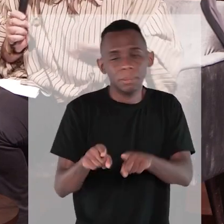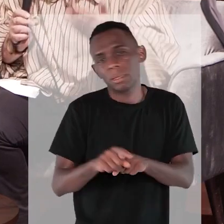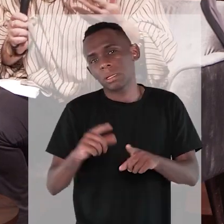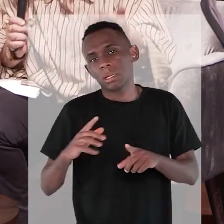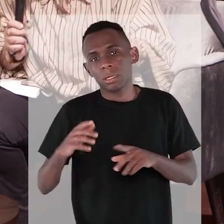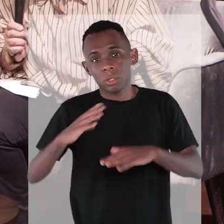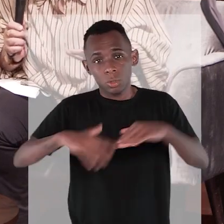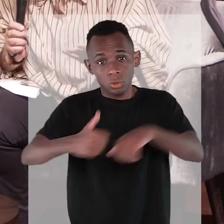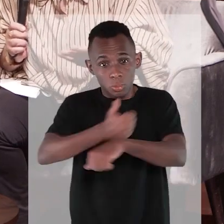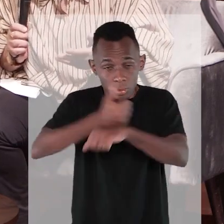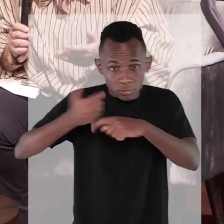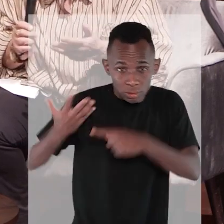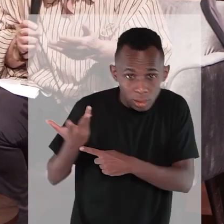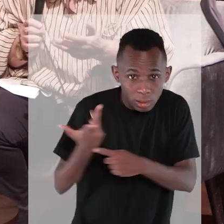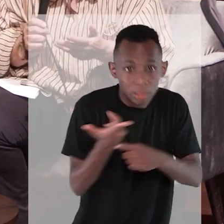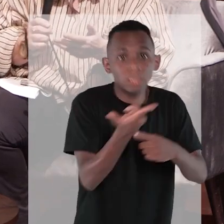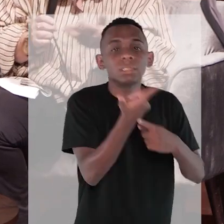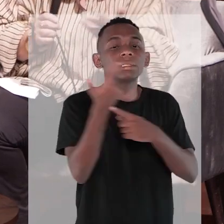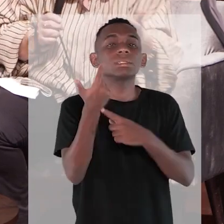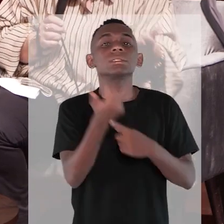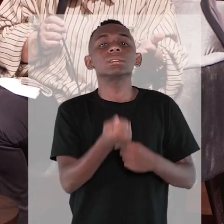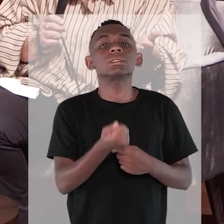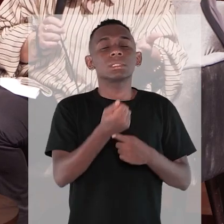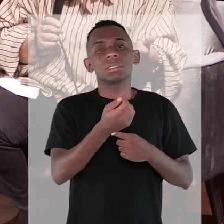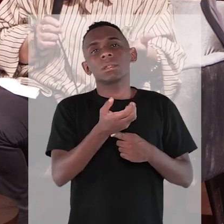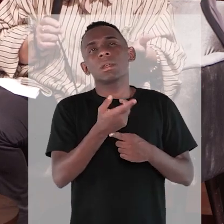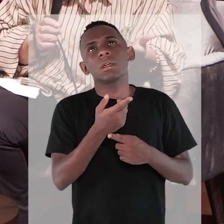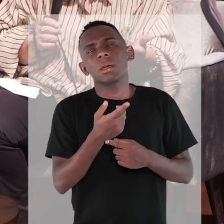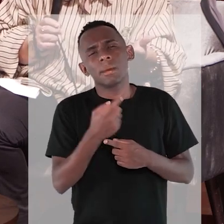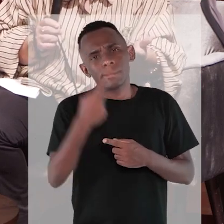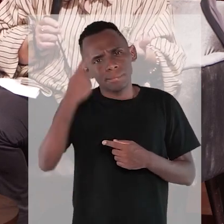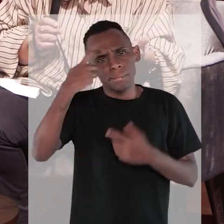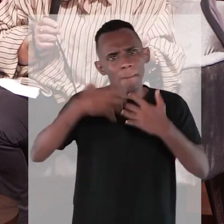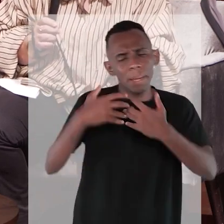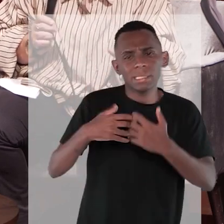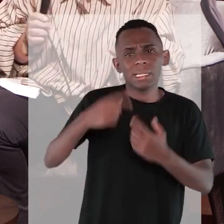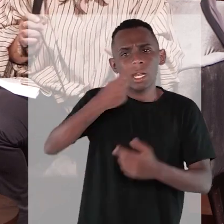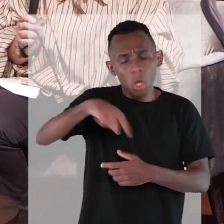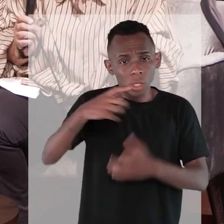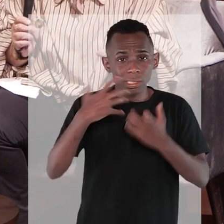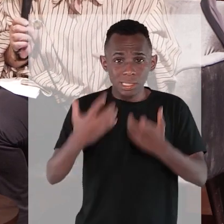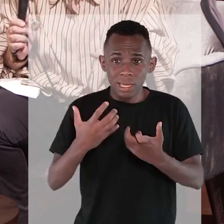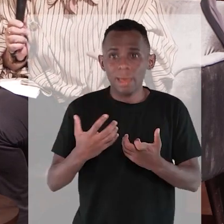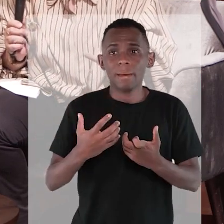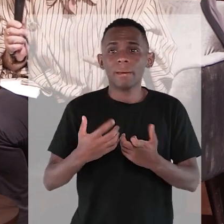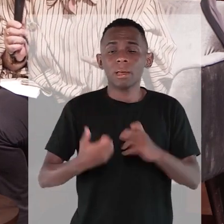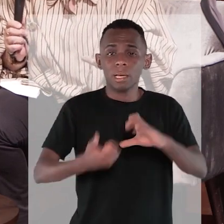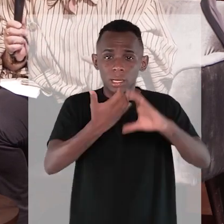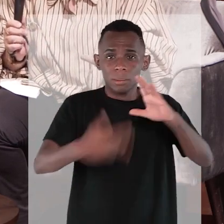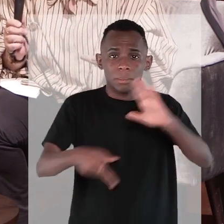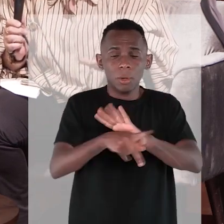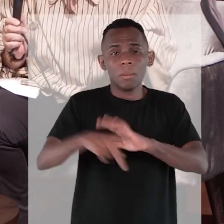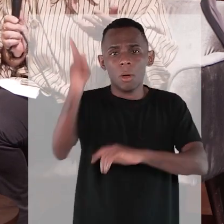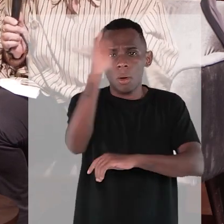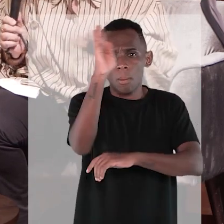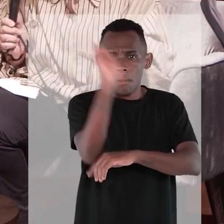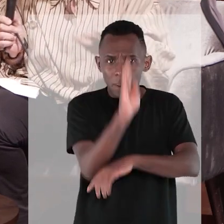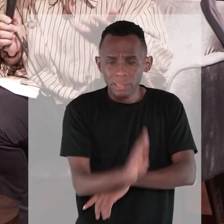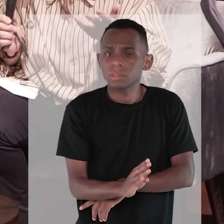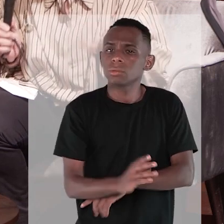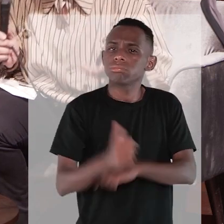são transgressores? Não. É porque, se nós queremos nos imaginar como país, nós precisamos da imaginação cultural.